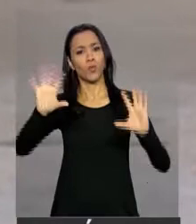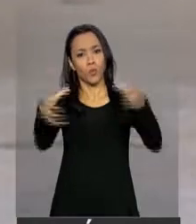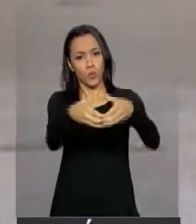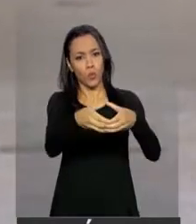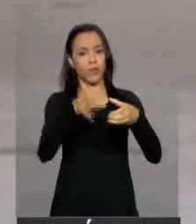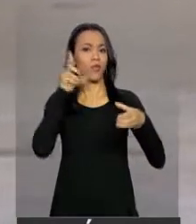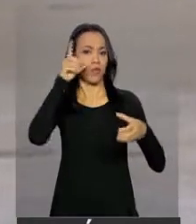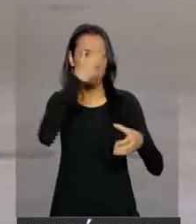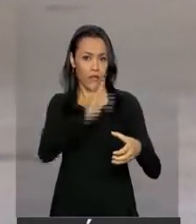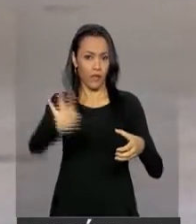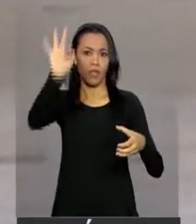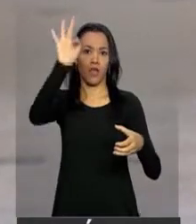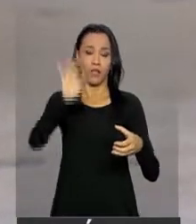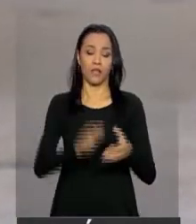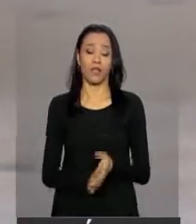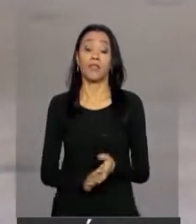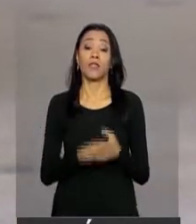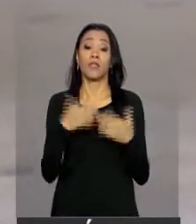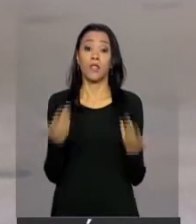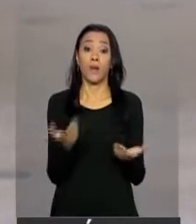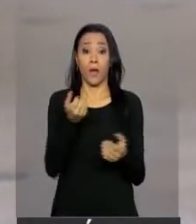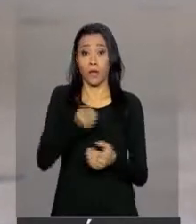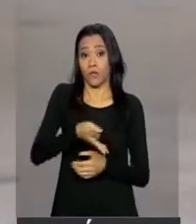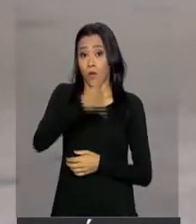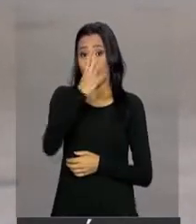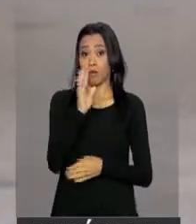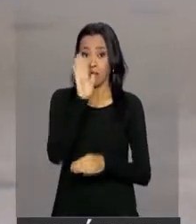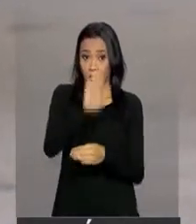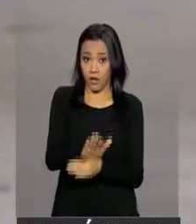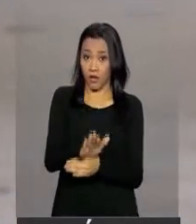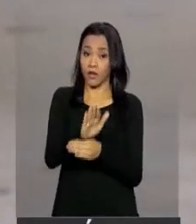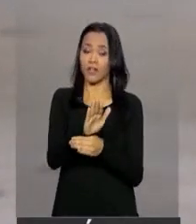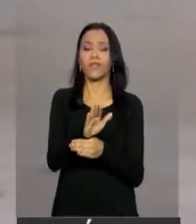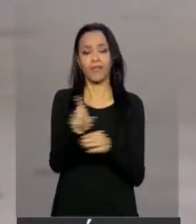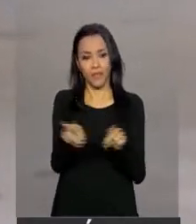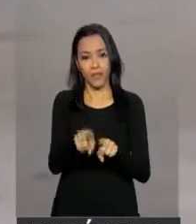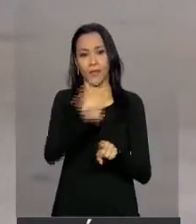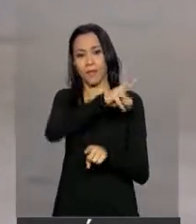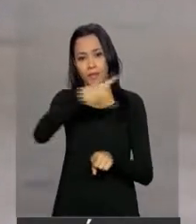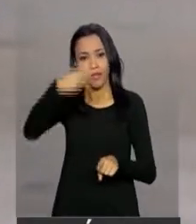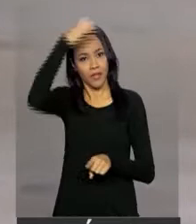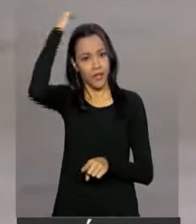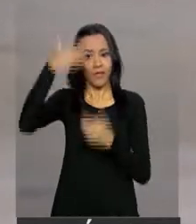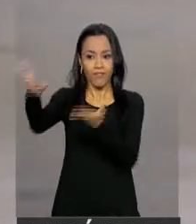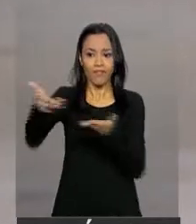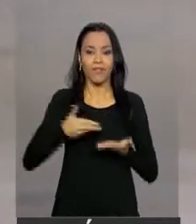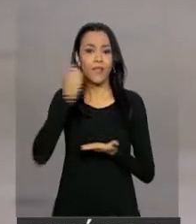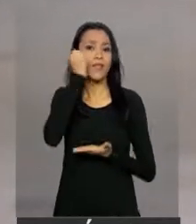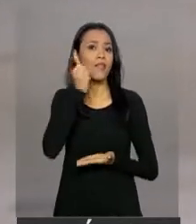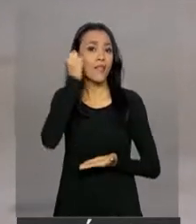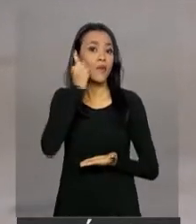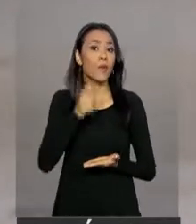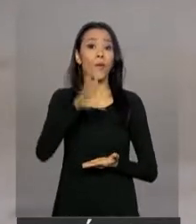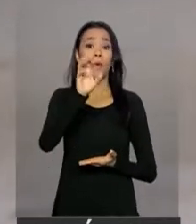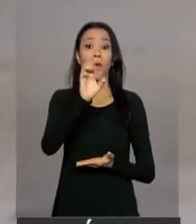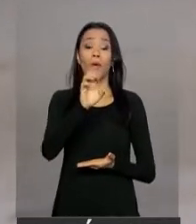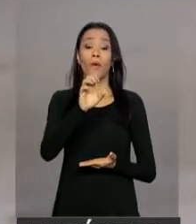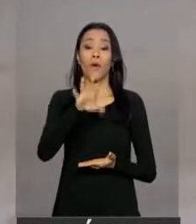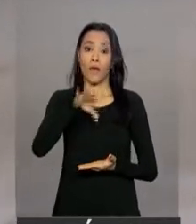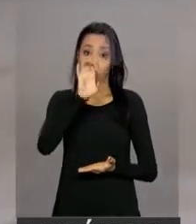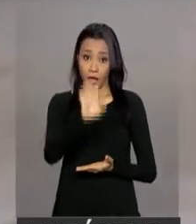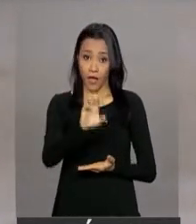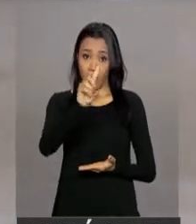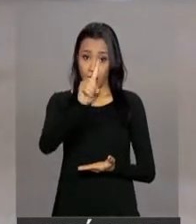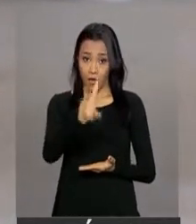de Rondônia e do Acre. Às 16h, o presidente em exercício recebe o senador Eduardo Lopes, líder do PRB